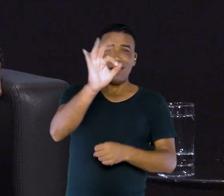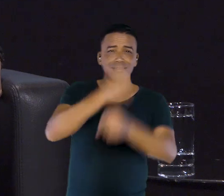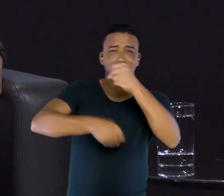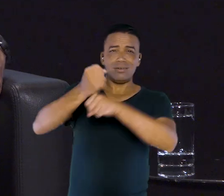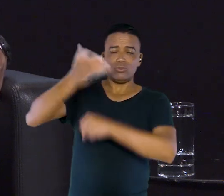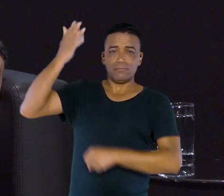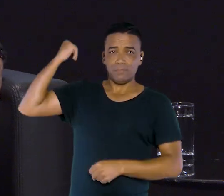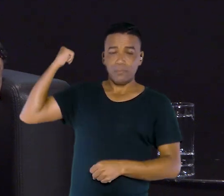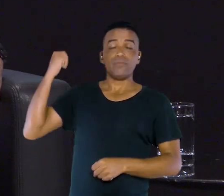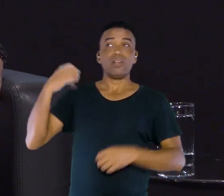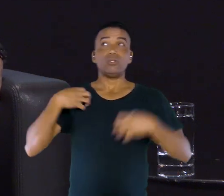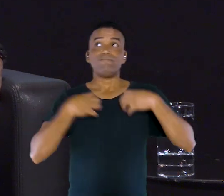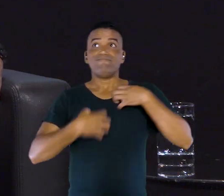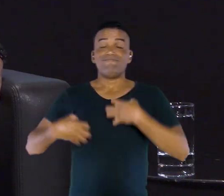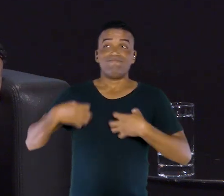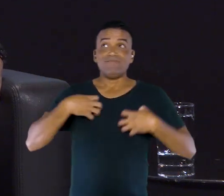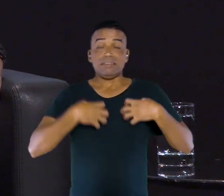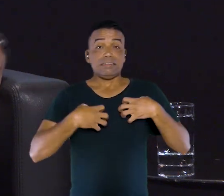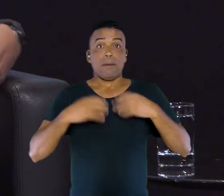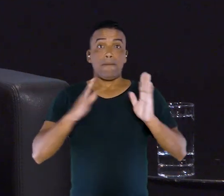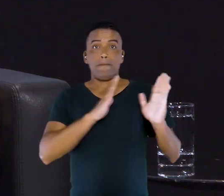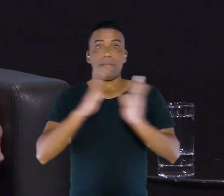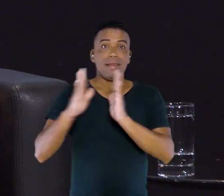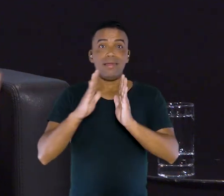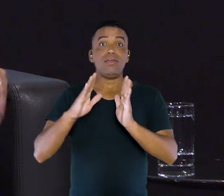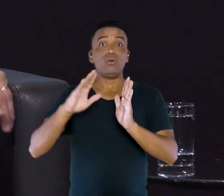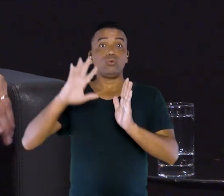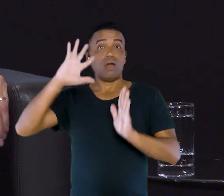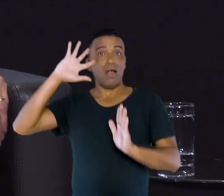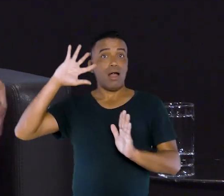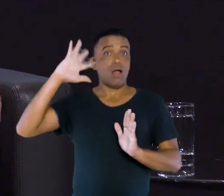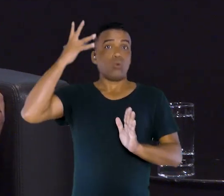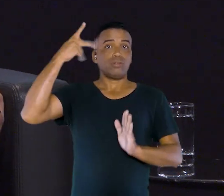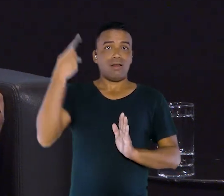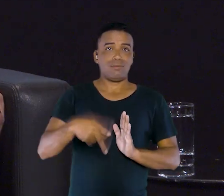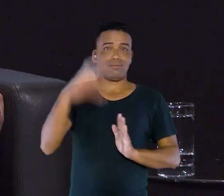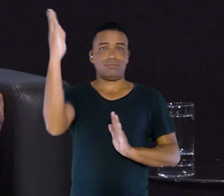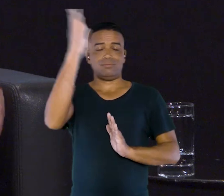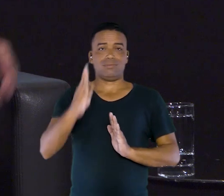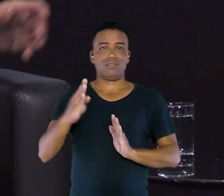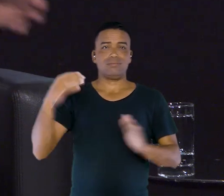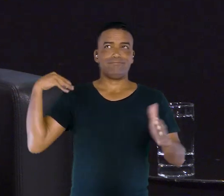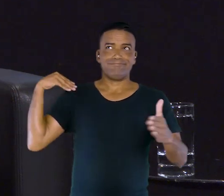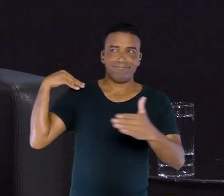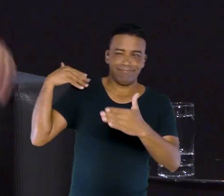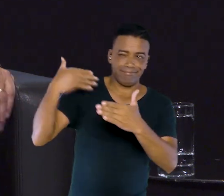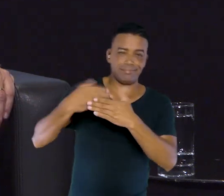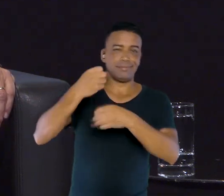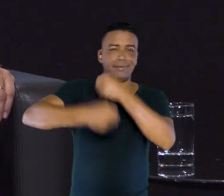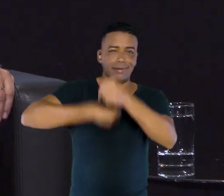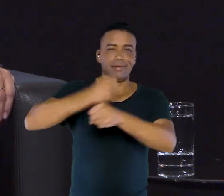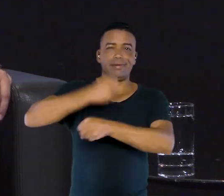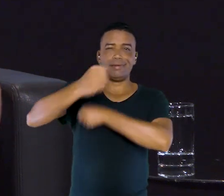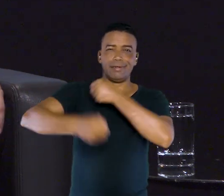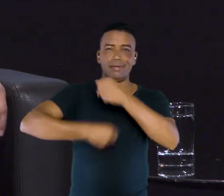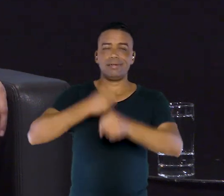saiu de uma inquietação, na verdade, de um período muito difícil pelo qual a gente passou aqui no Brasil, que foram esses últimos anos, né, de uma